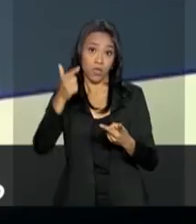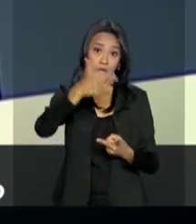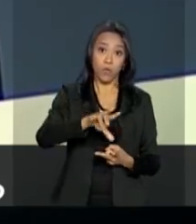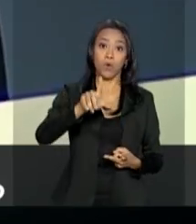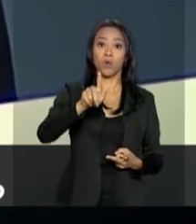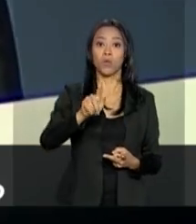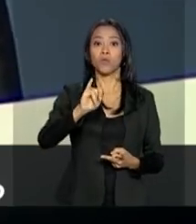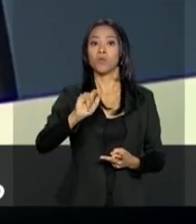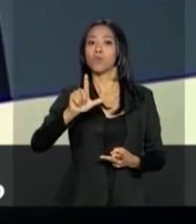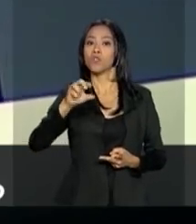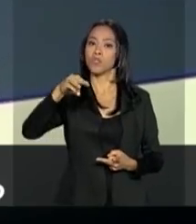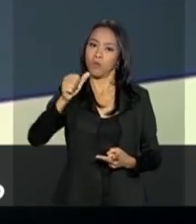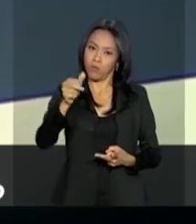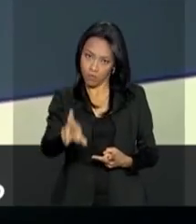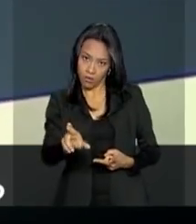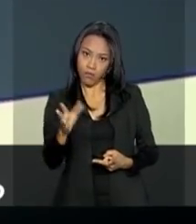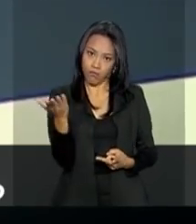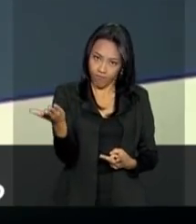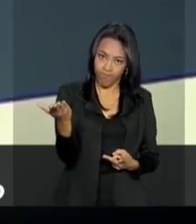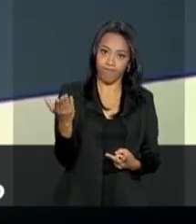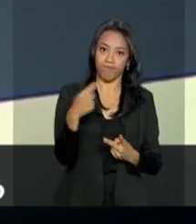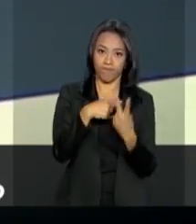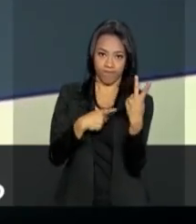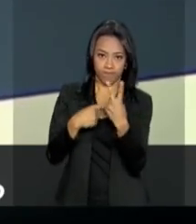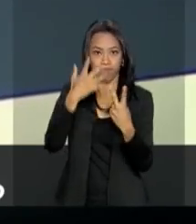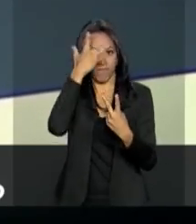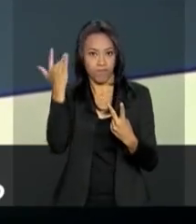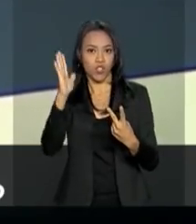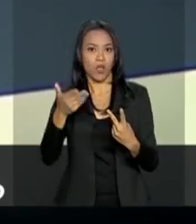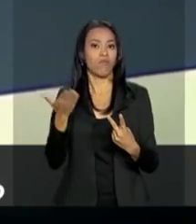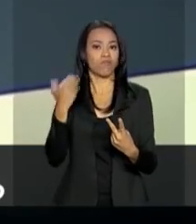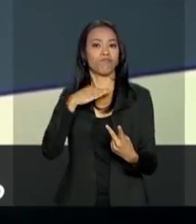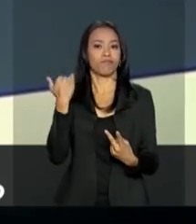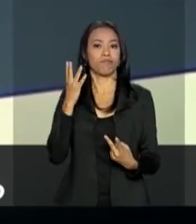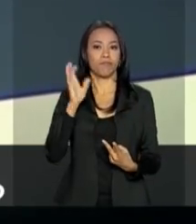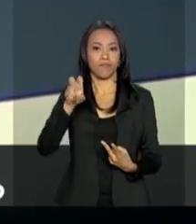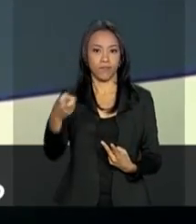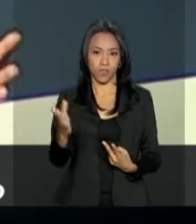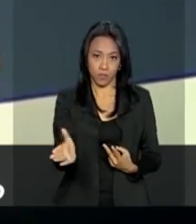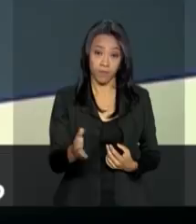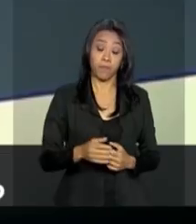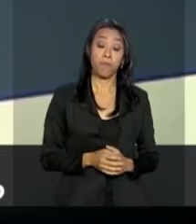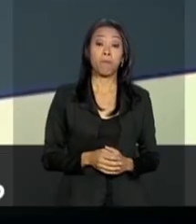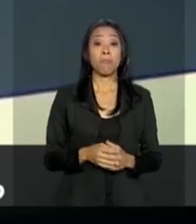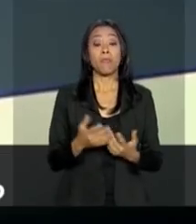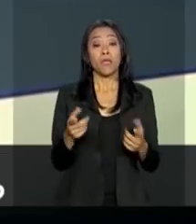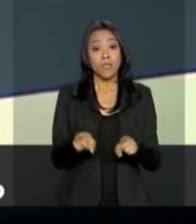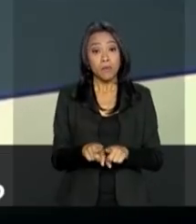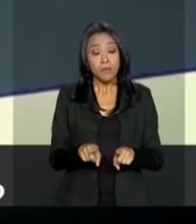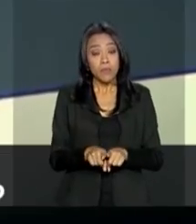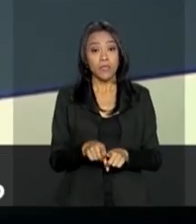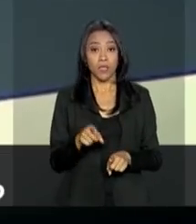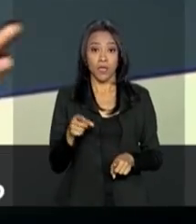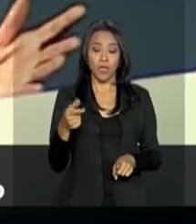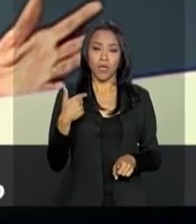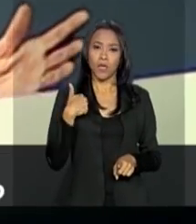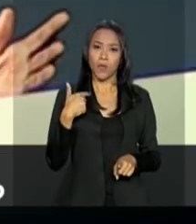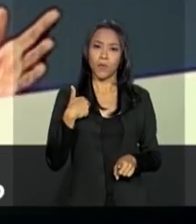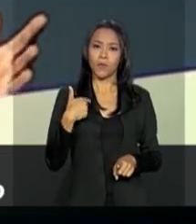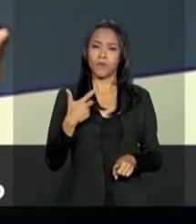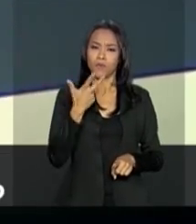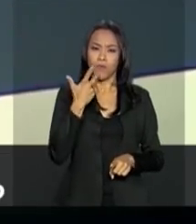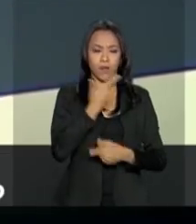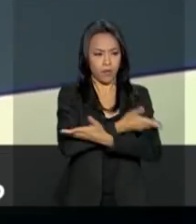norões eu faço questão ainda é tal como fez o de expressar